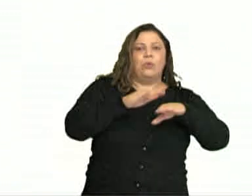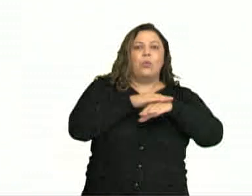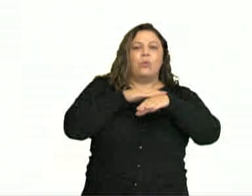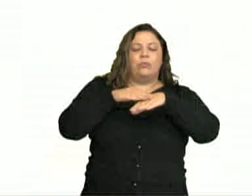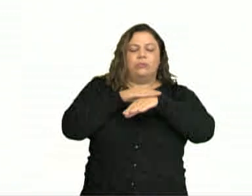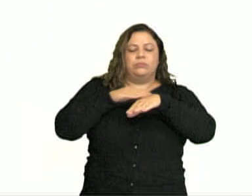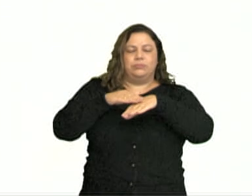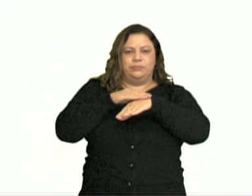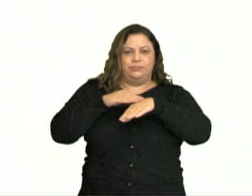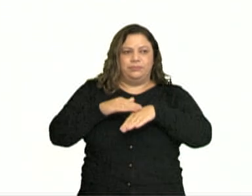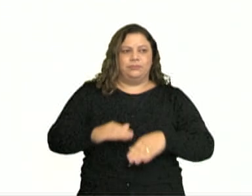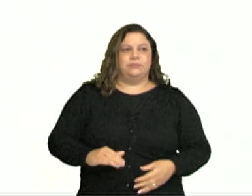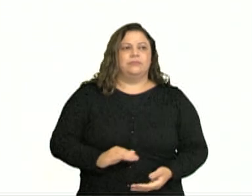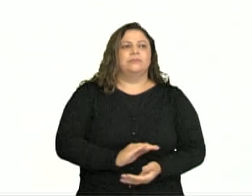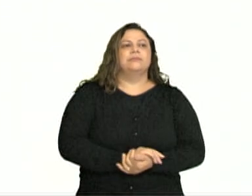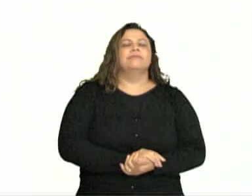exemplo.